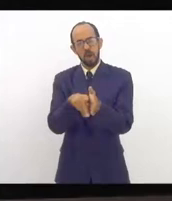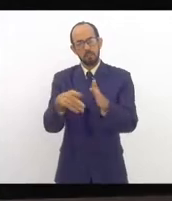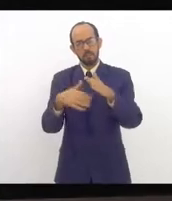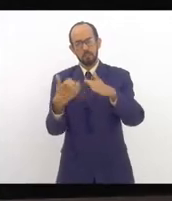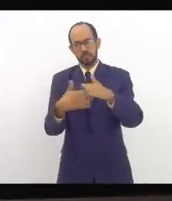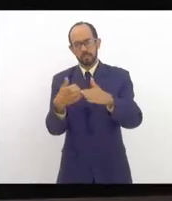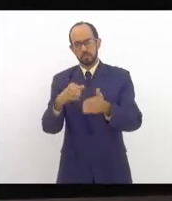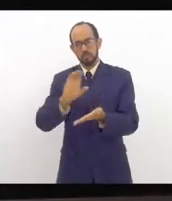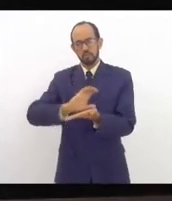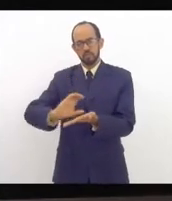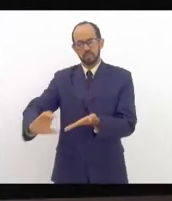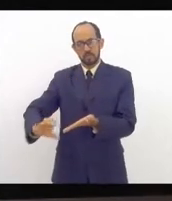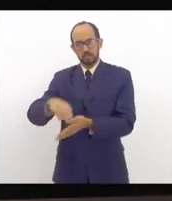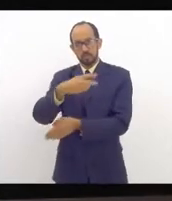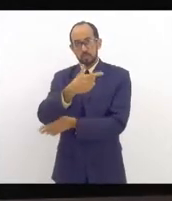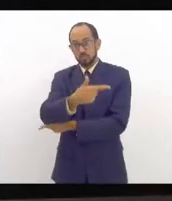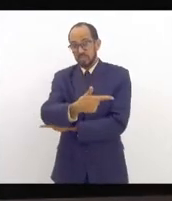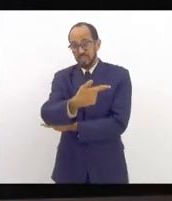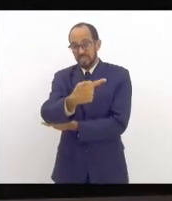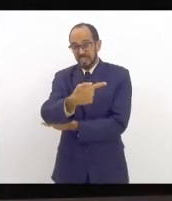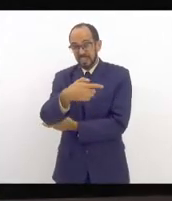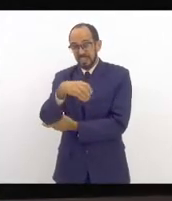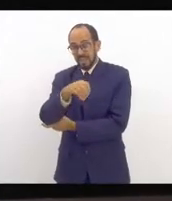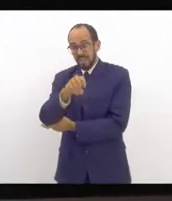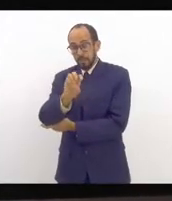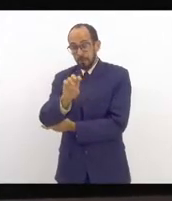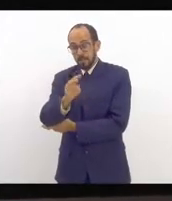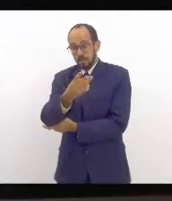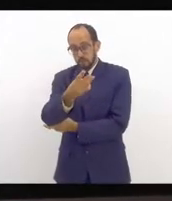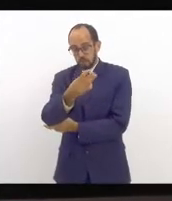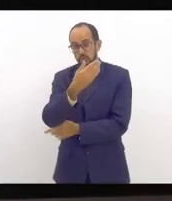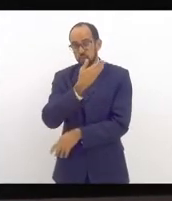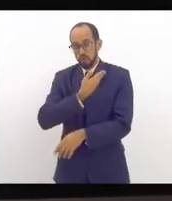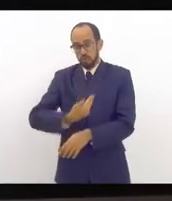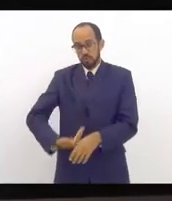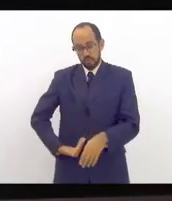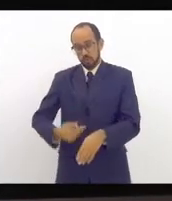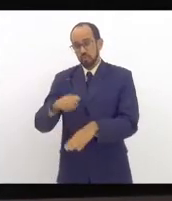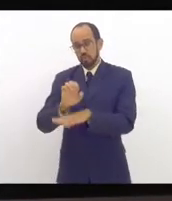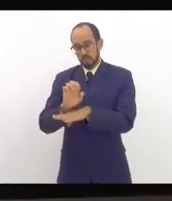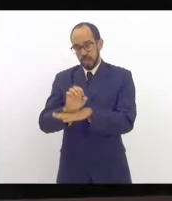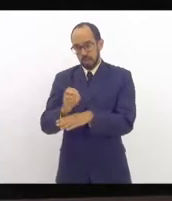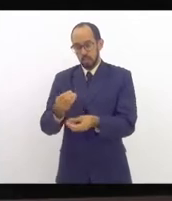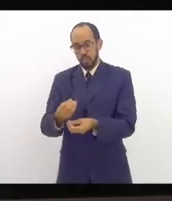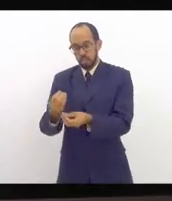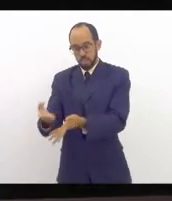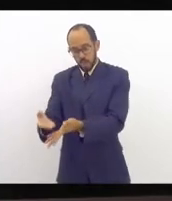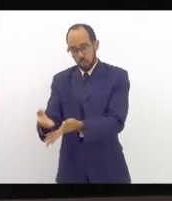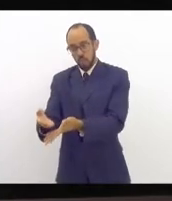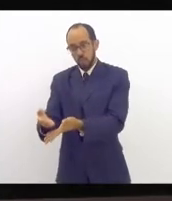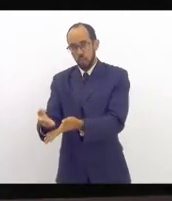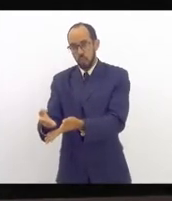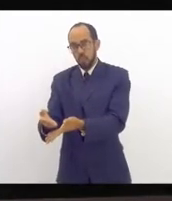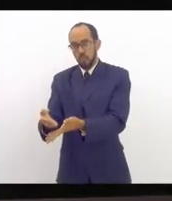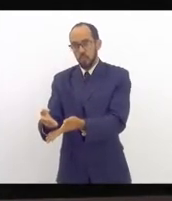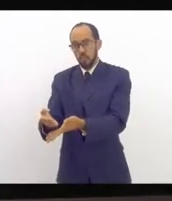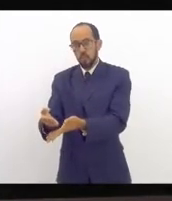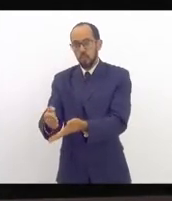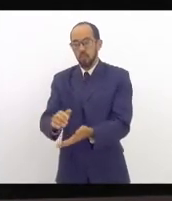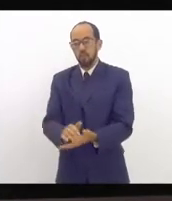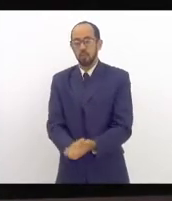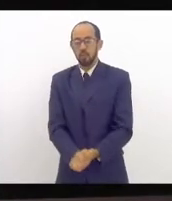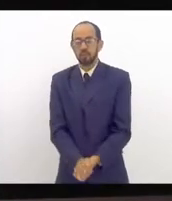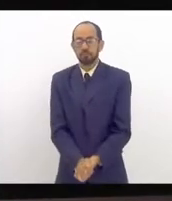foram 270 milhões Deputado valdec que o governo do estado disponibilizou 270 milhões para SuperVia